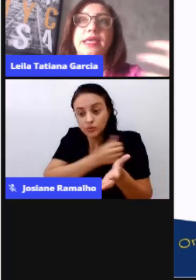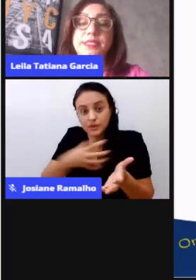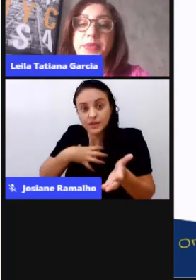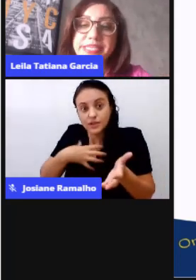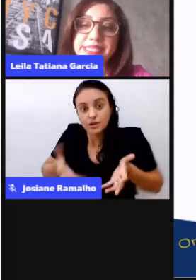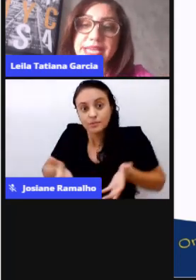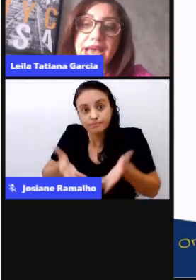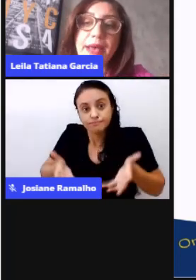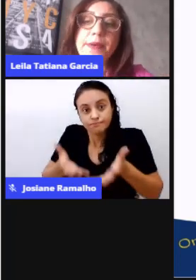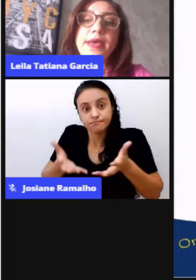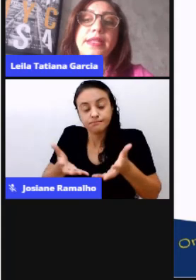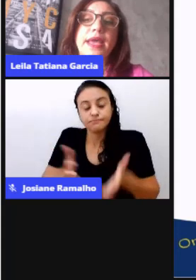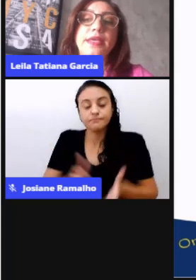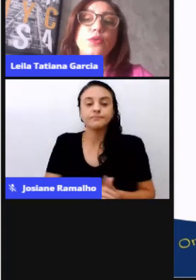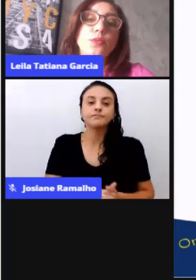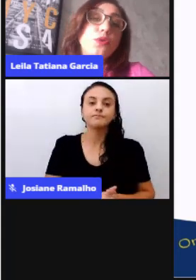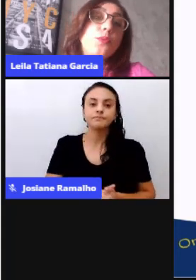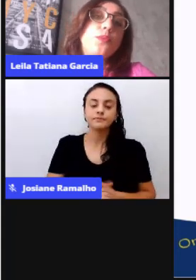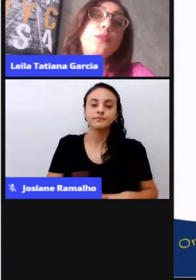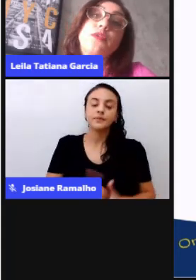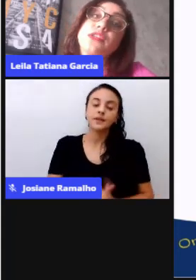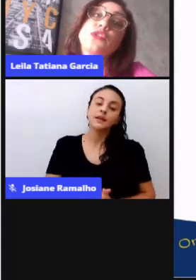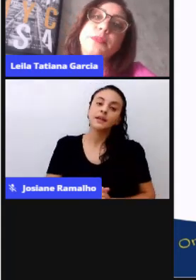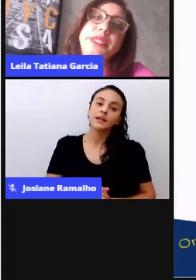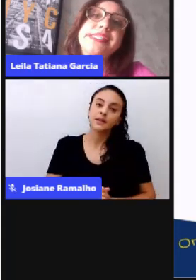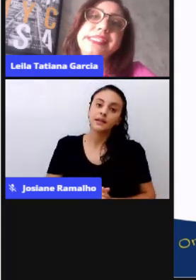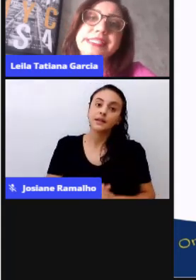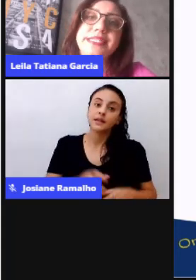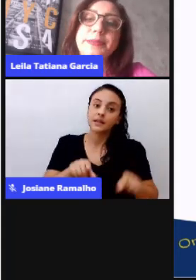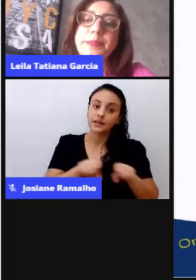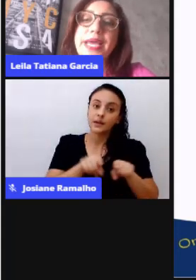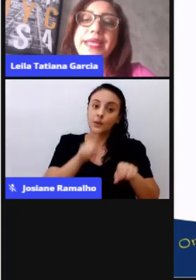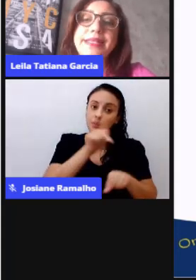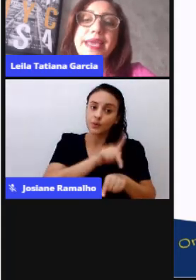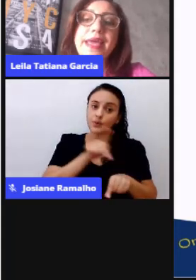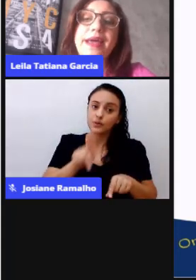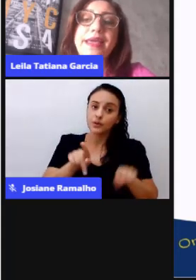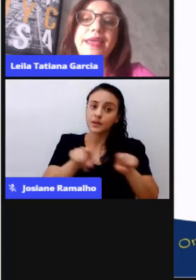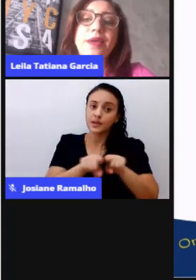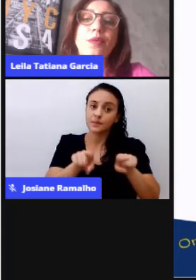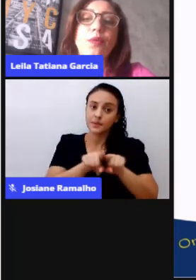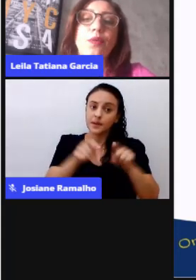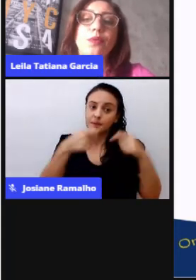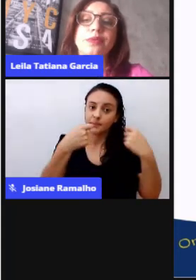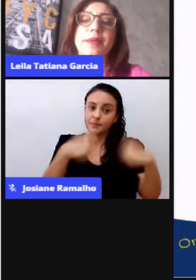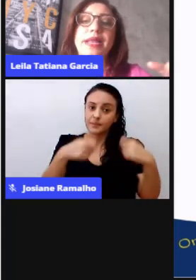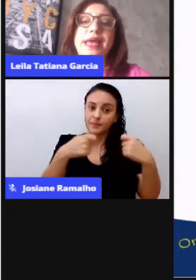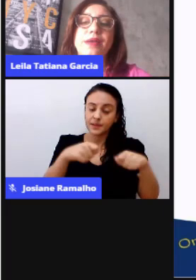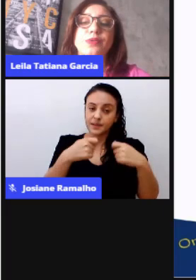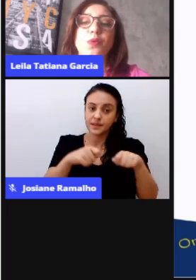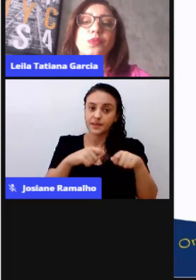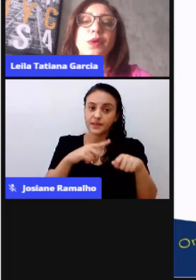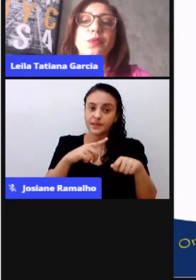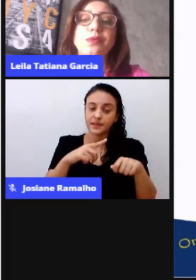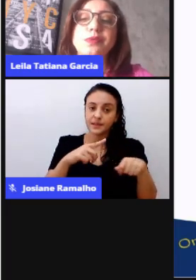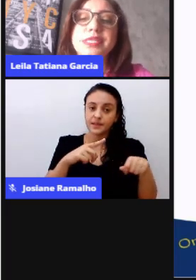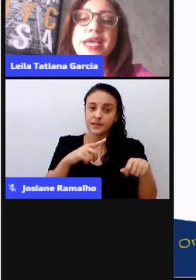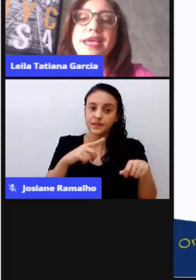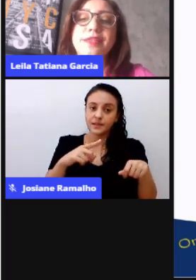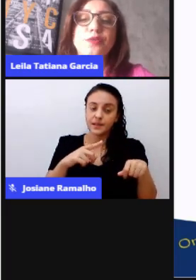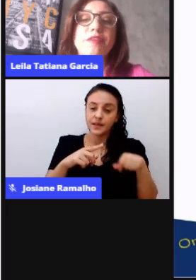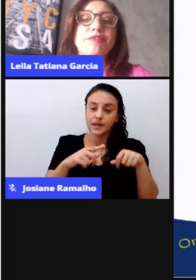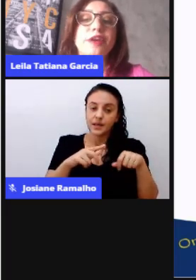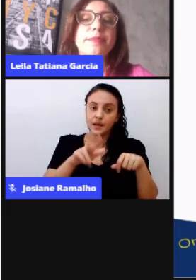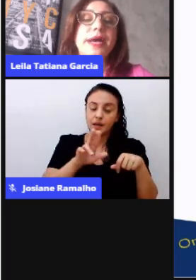se expressar, né? E o professor precisa também ter aí, trabalhar os